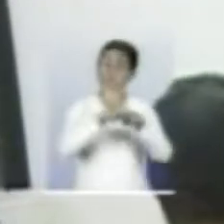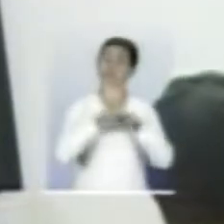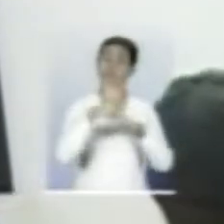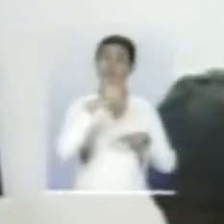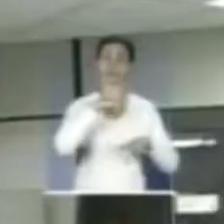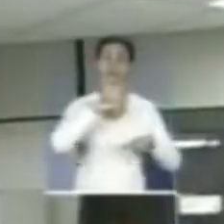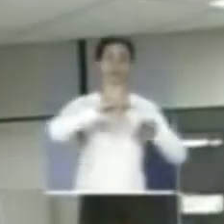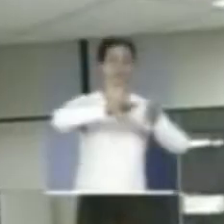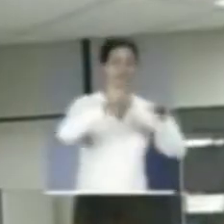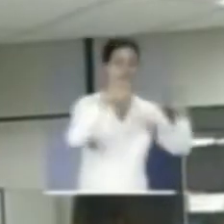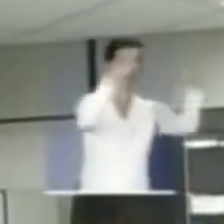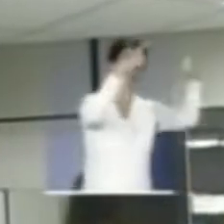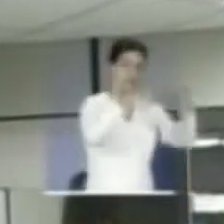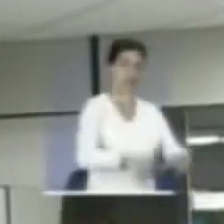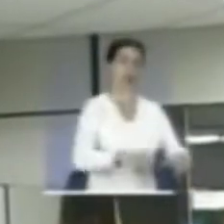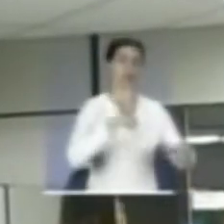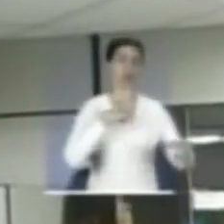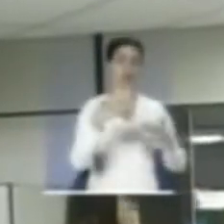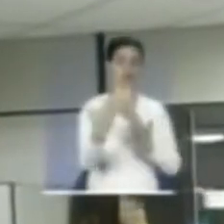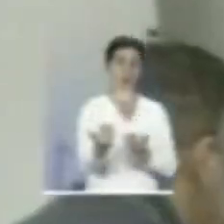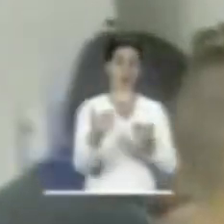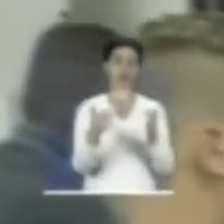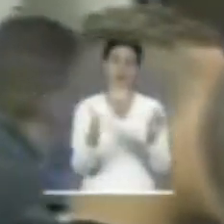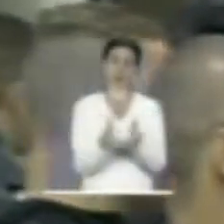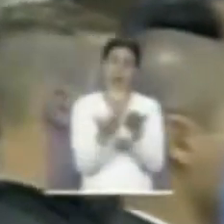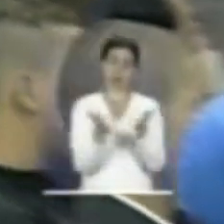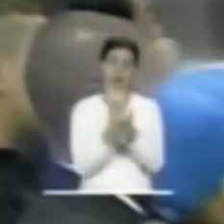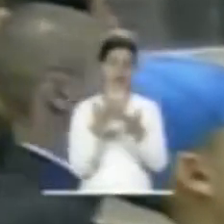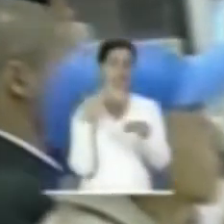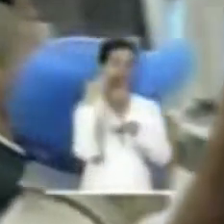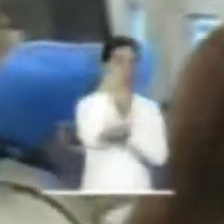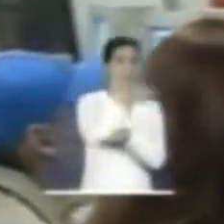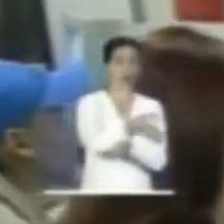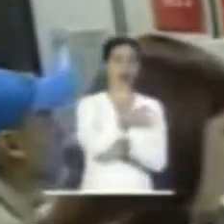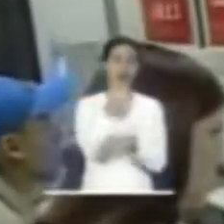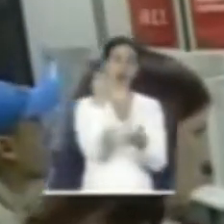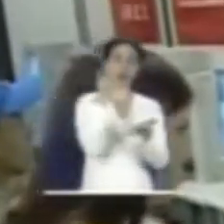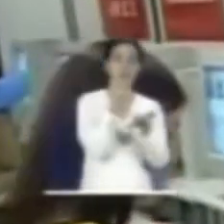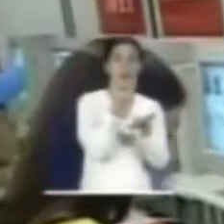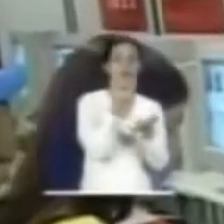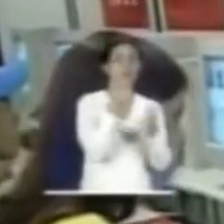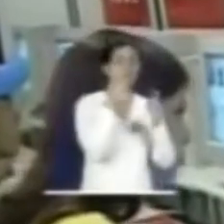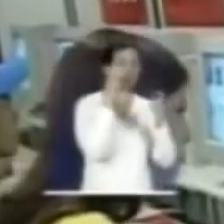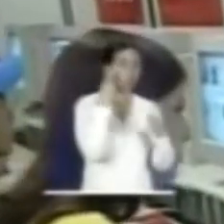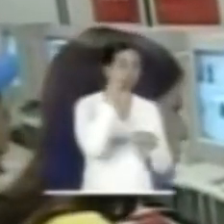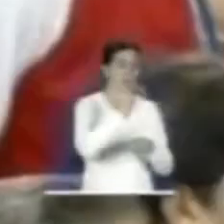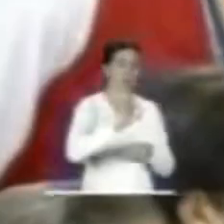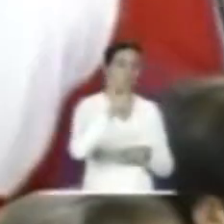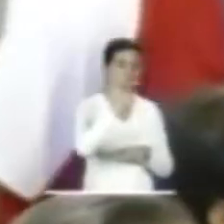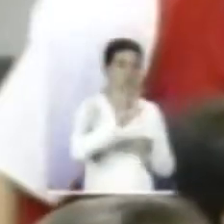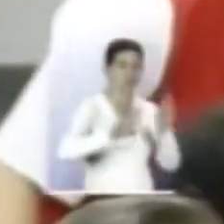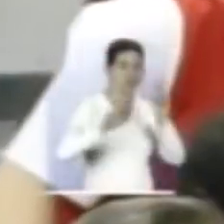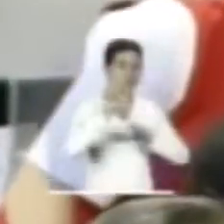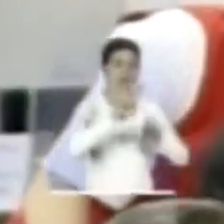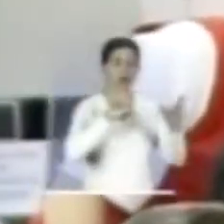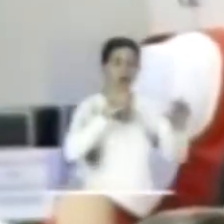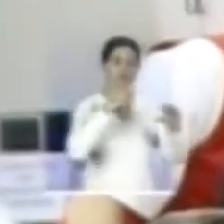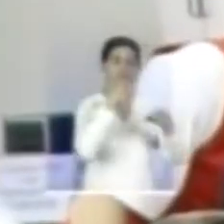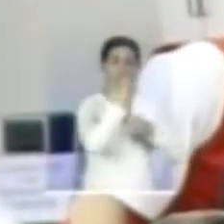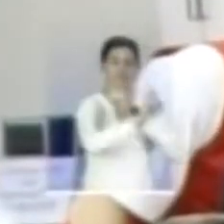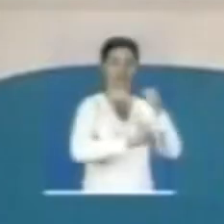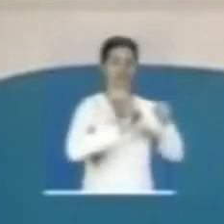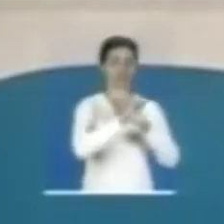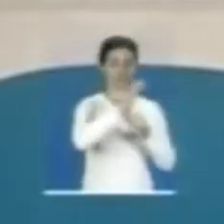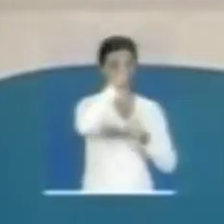Por isso, ele fez postos como esse, onde os jovens mais pobres também podem usar o computador e a internet. Tudo